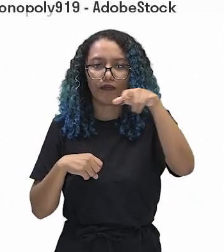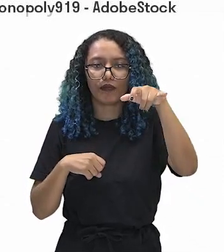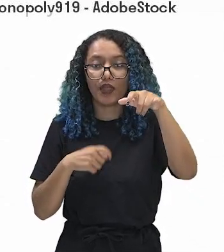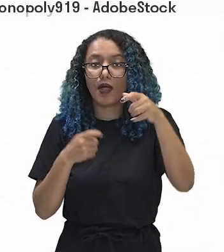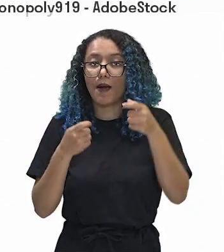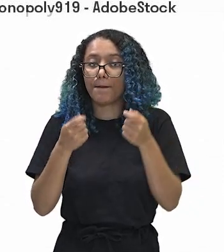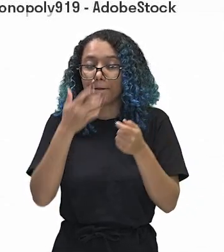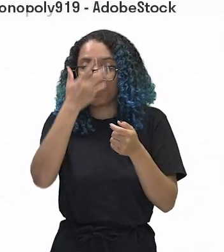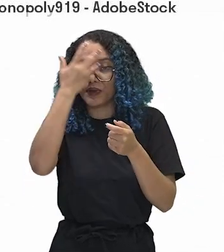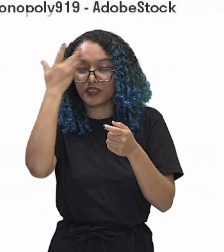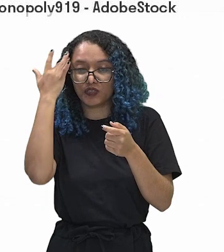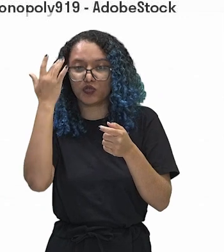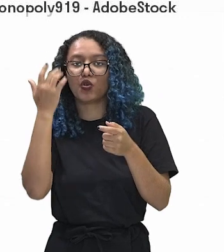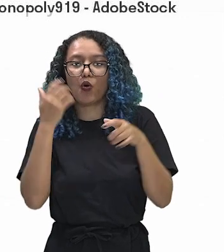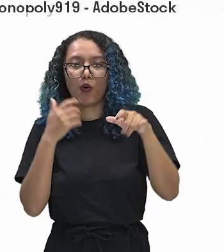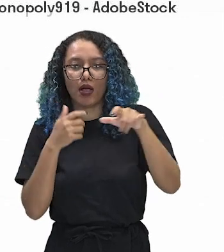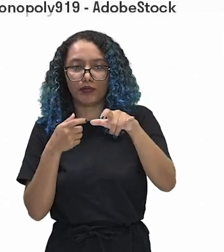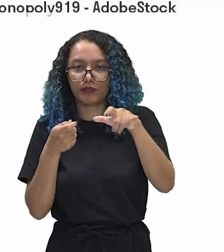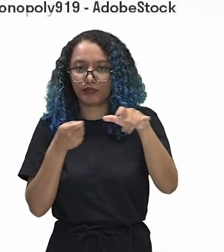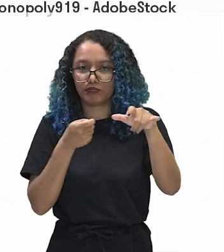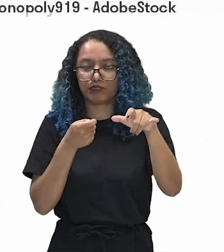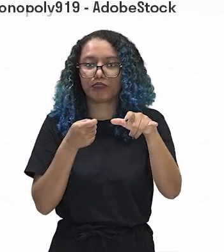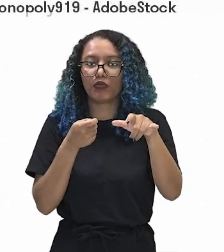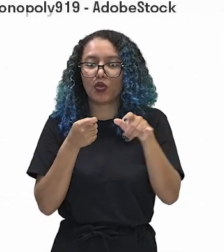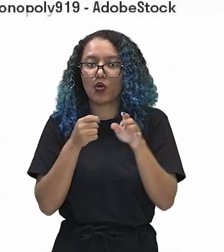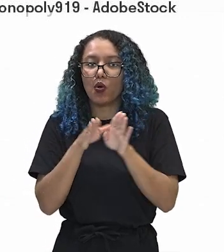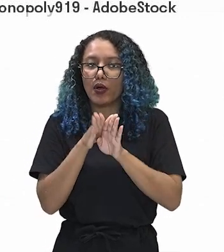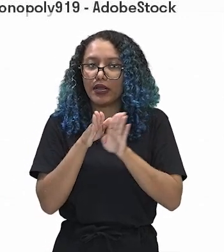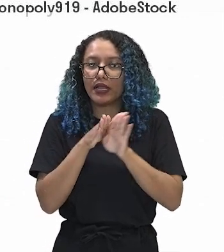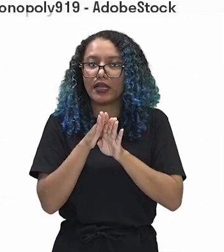conseguir mapear uma área